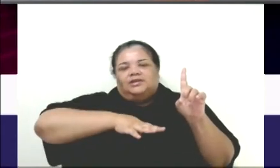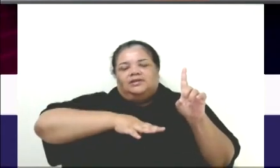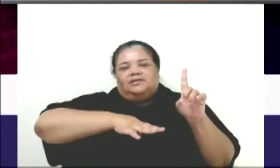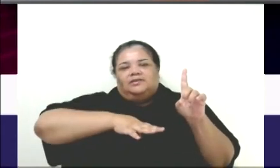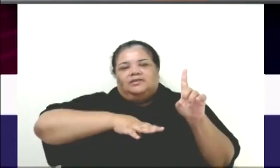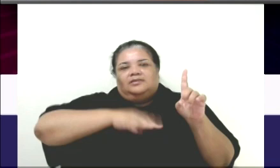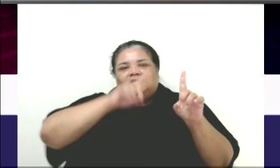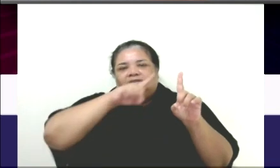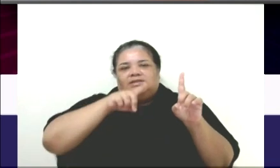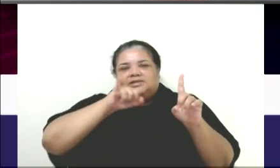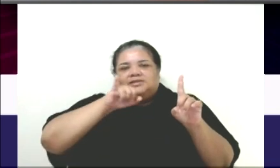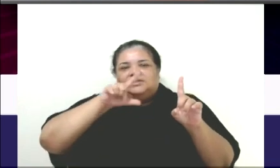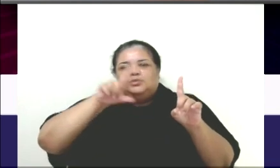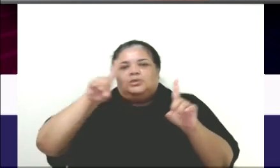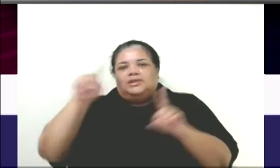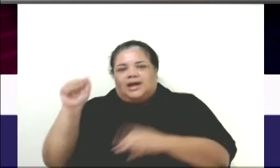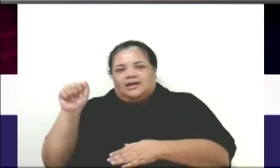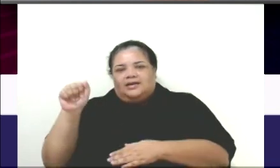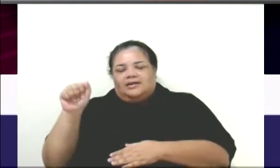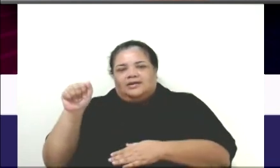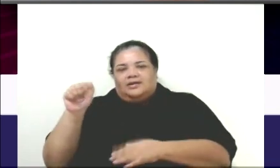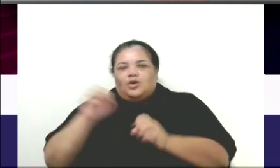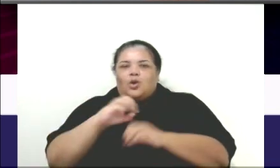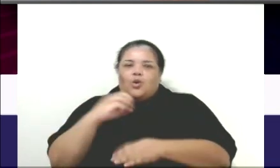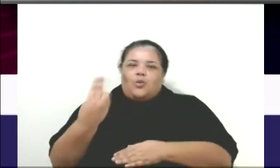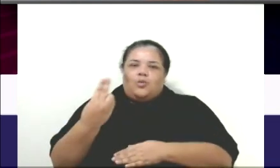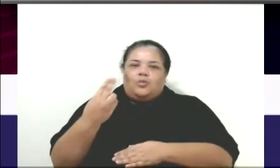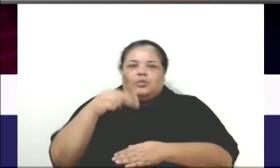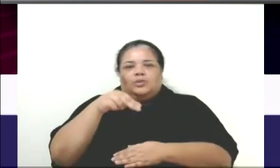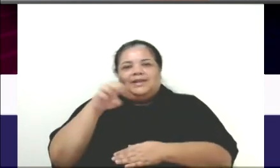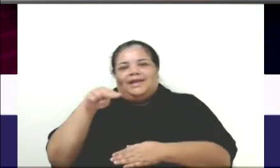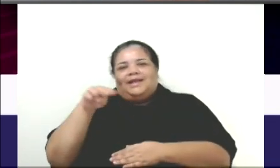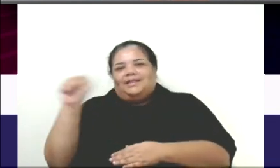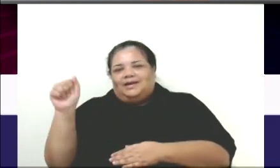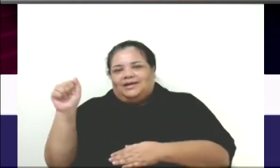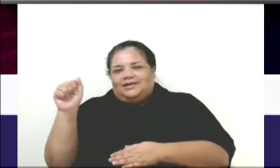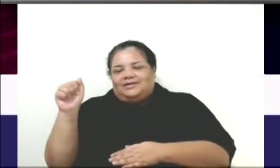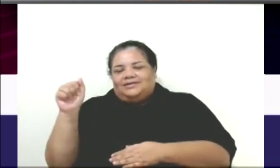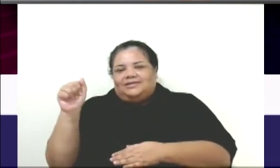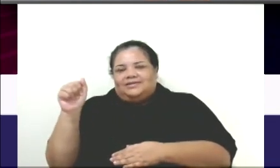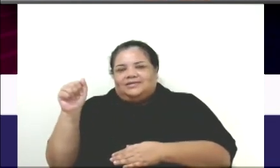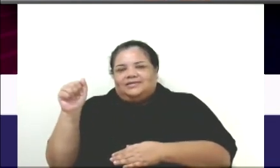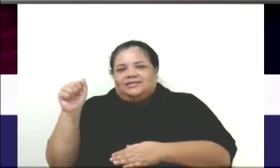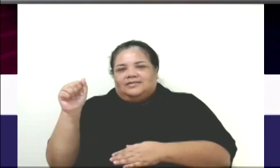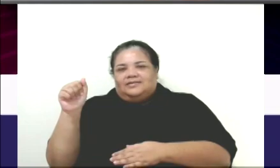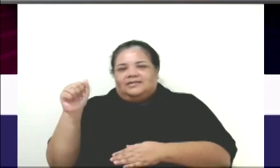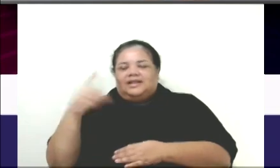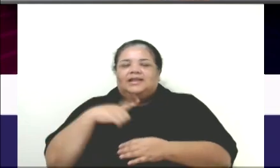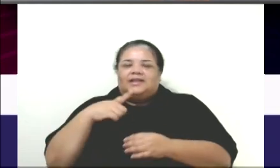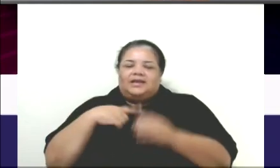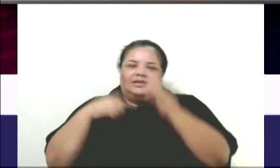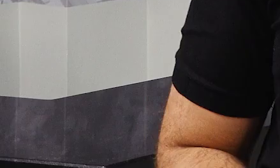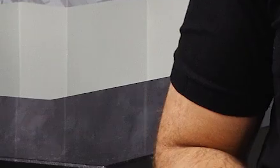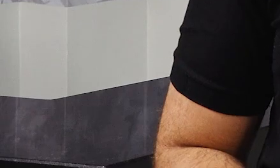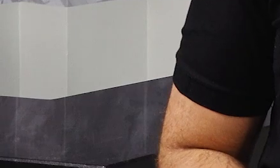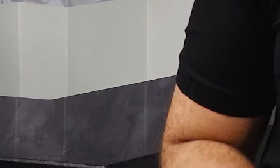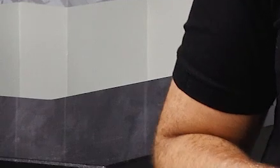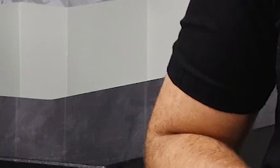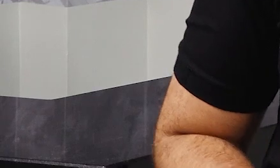a Rua 2 do residencial Carnieto 1. Em tribuna, o vereador autor comentou sobre a biografia da homenageada.